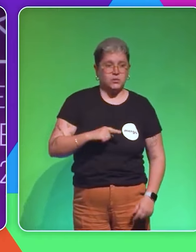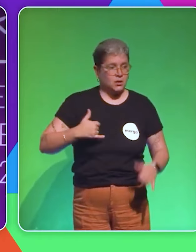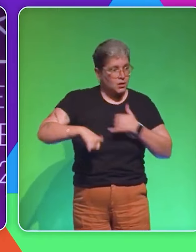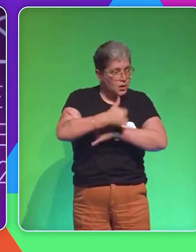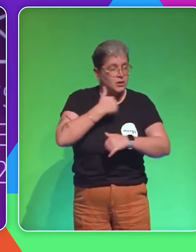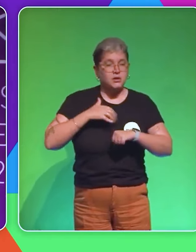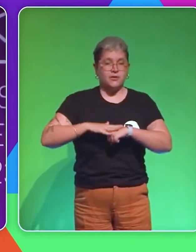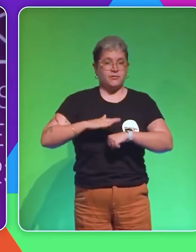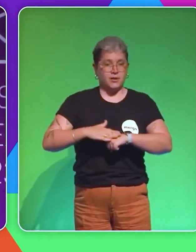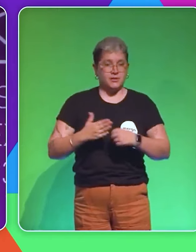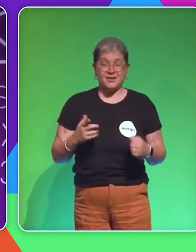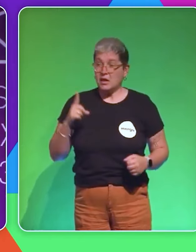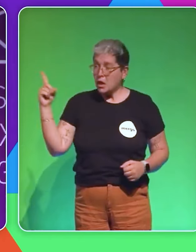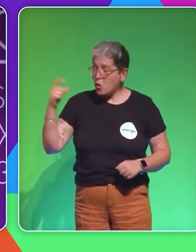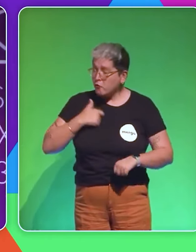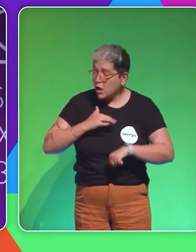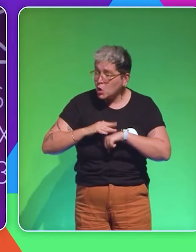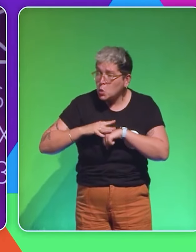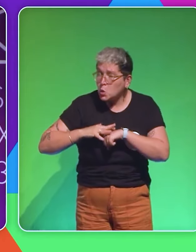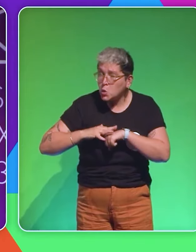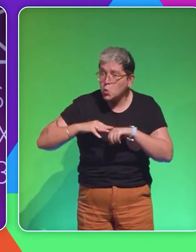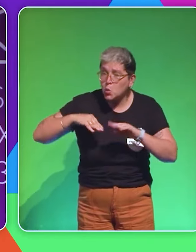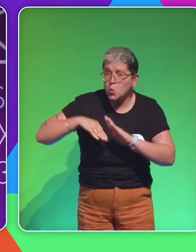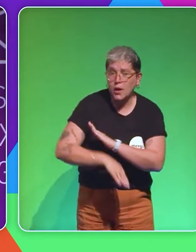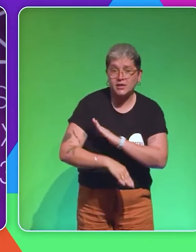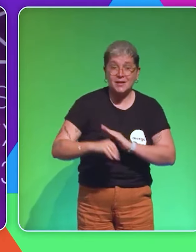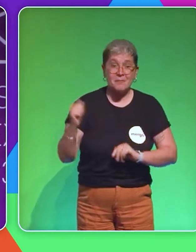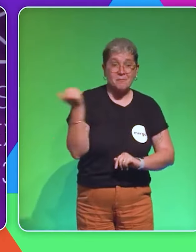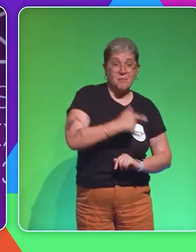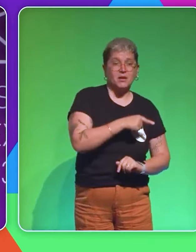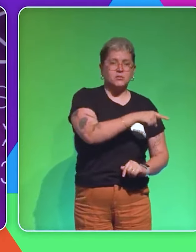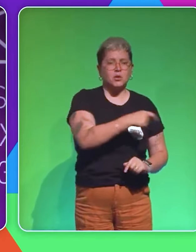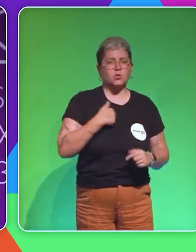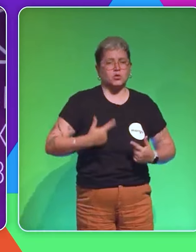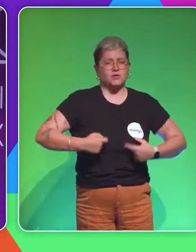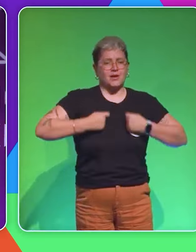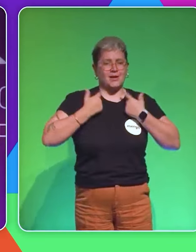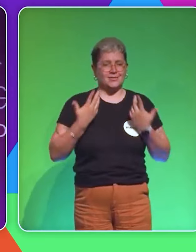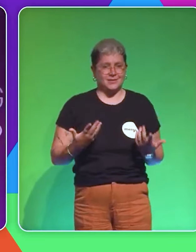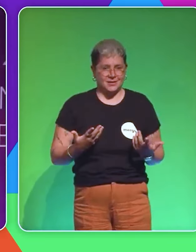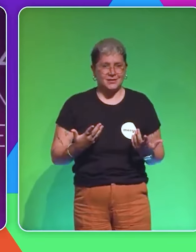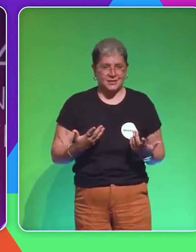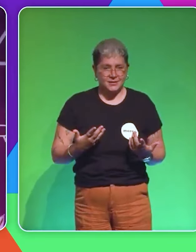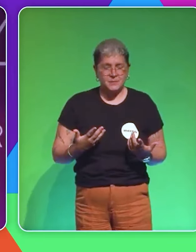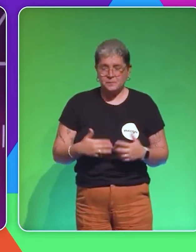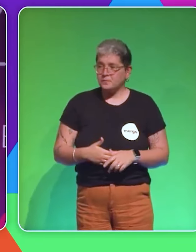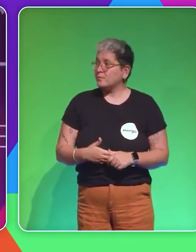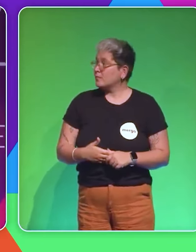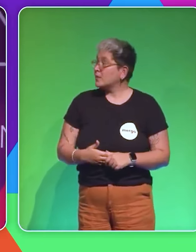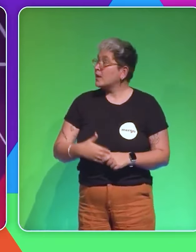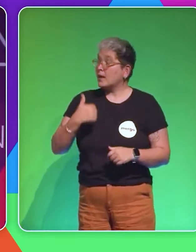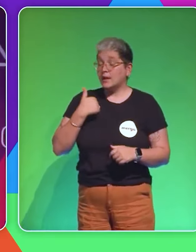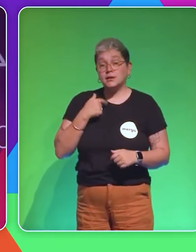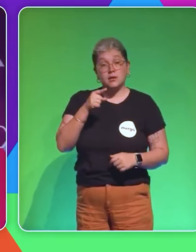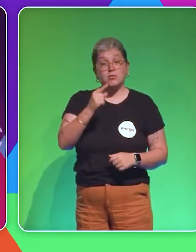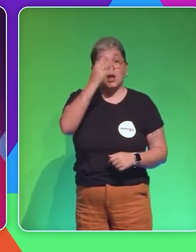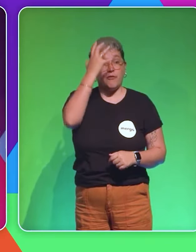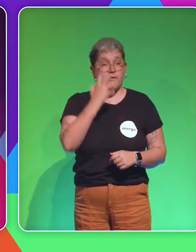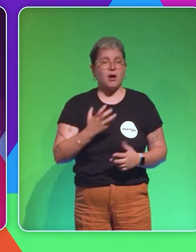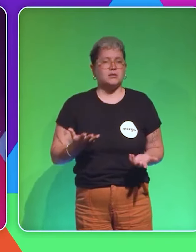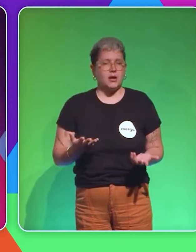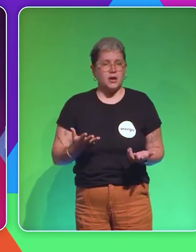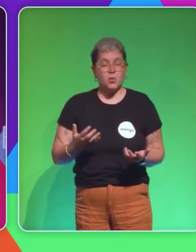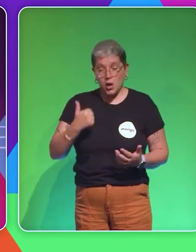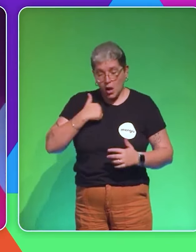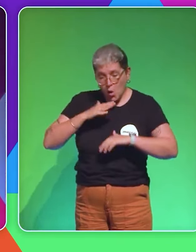um dos períodos que eu fiquei mais doentes eu fiquei mais doente do que quando eu tive câncer tá então então eu levo isso muito a sério quando eu